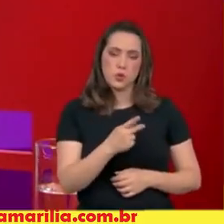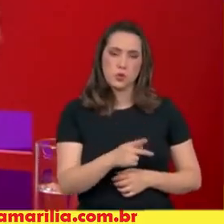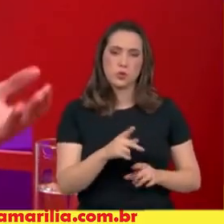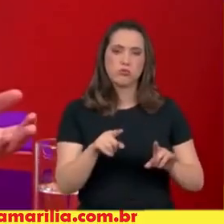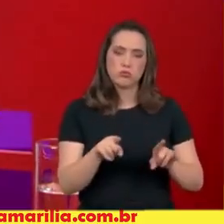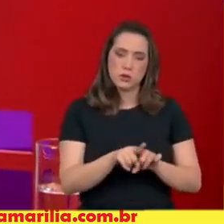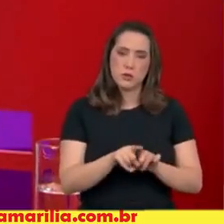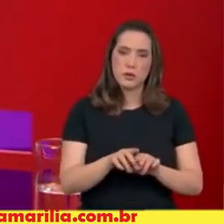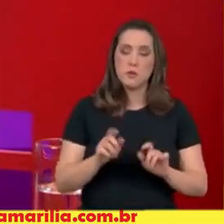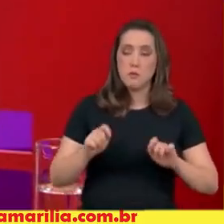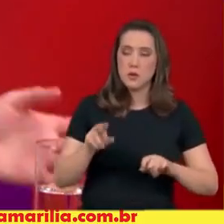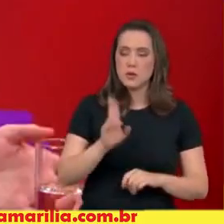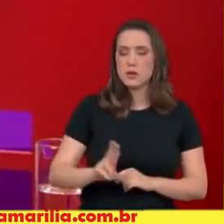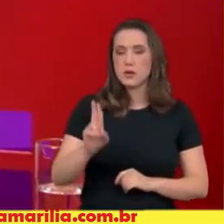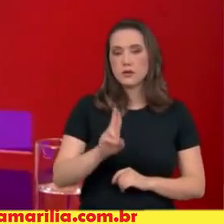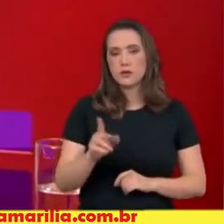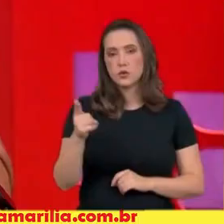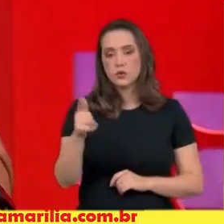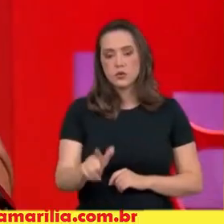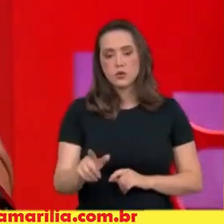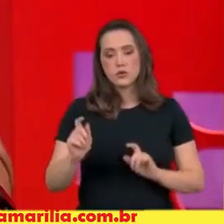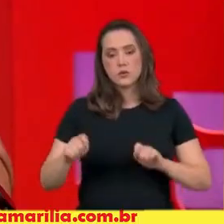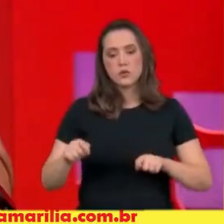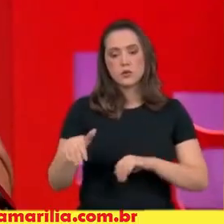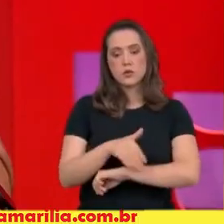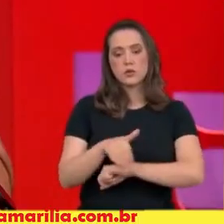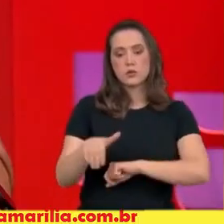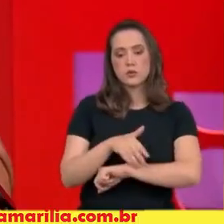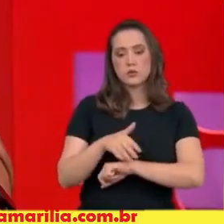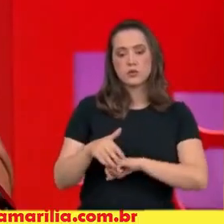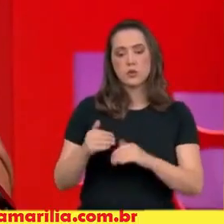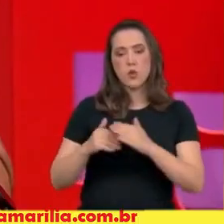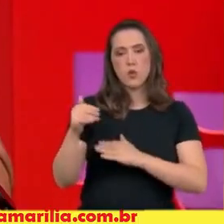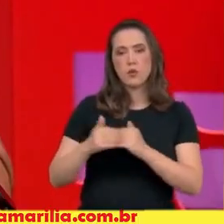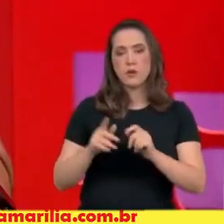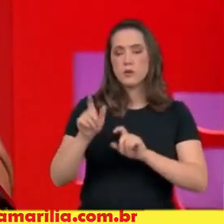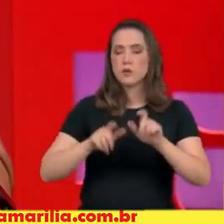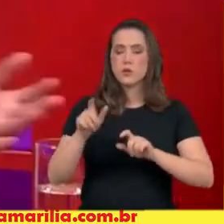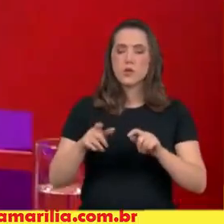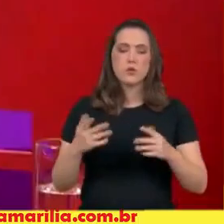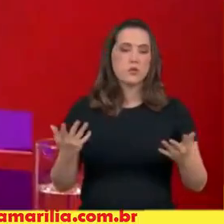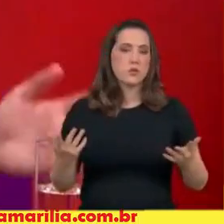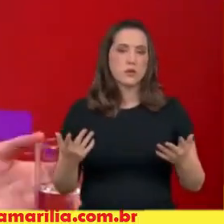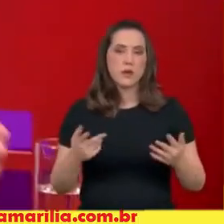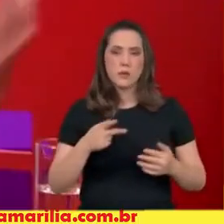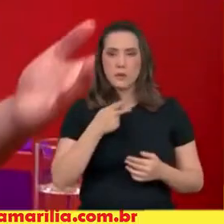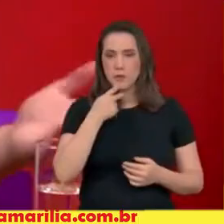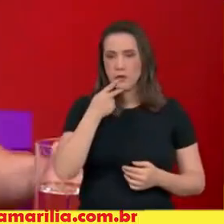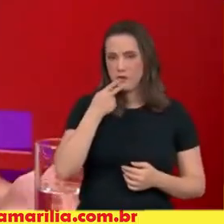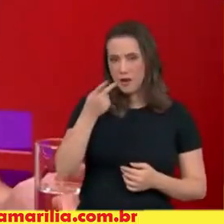uma coisa que pode ser usada, de novo, como as táticas de rua, por qualquer pessoa. Porque ninguém pode negar